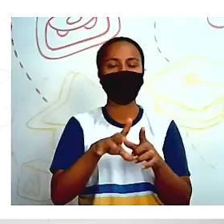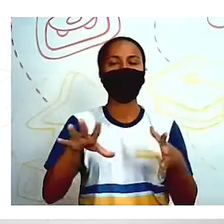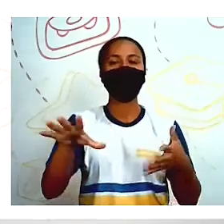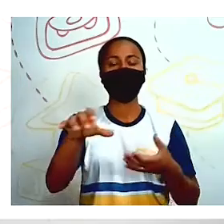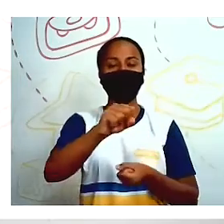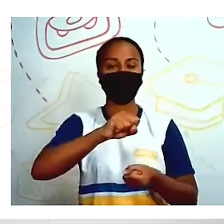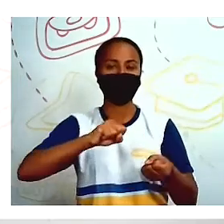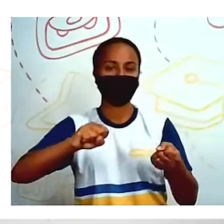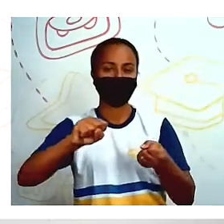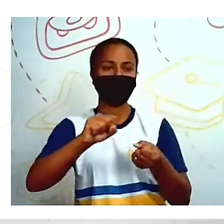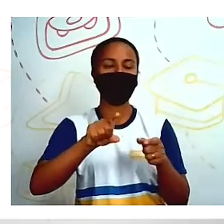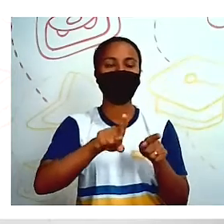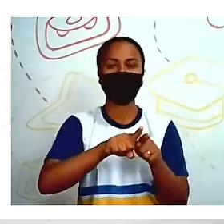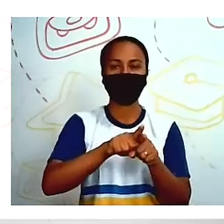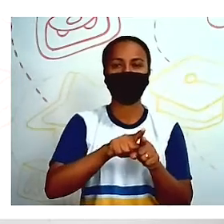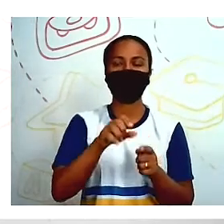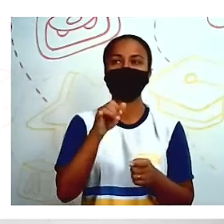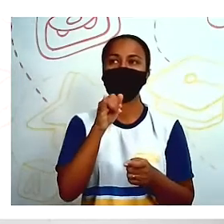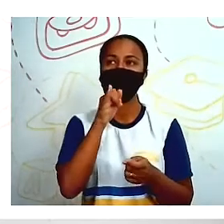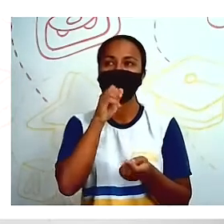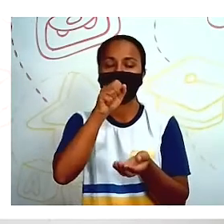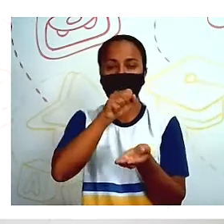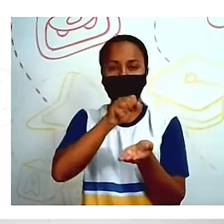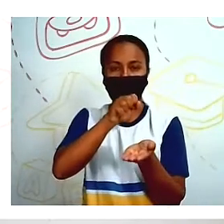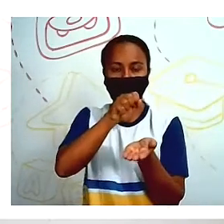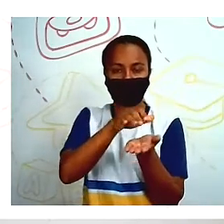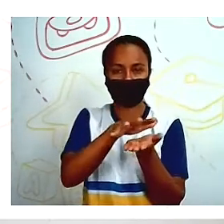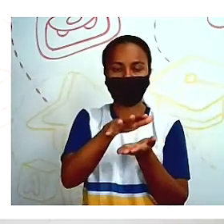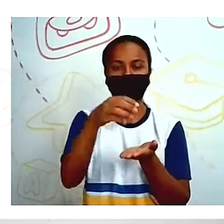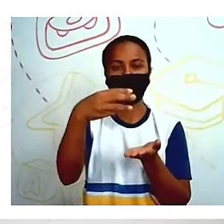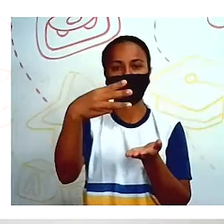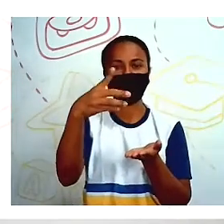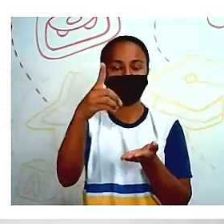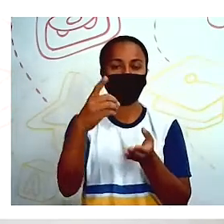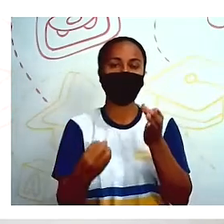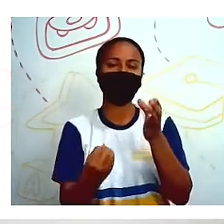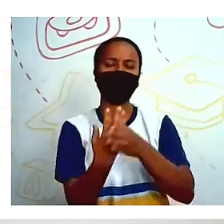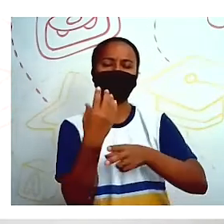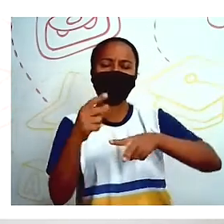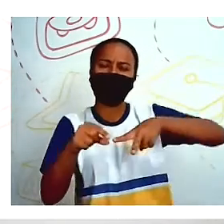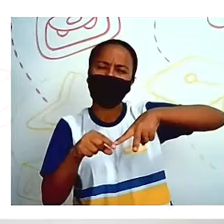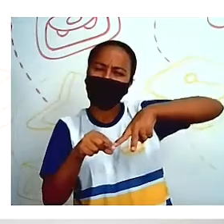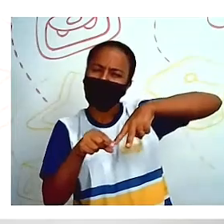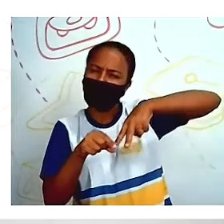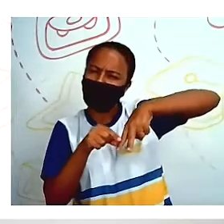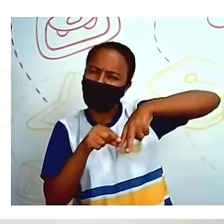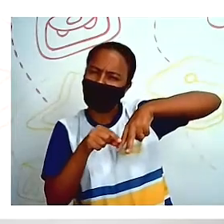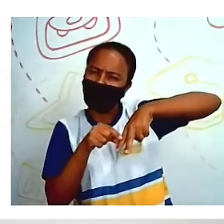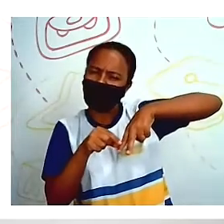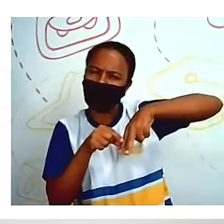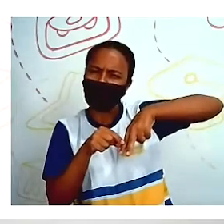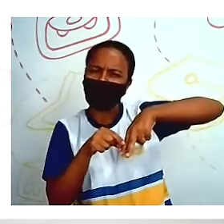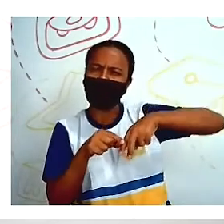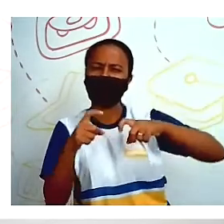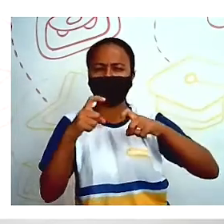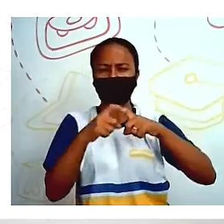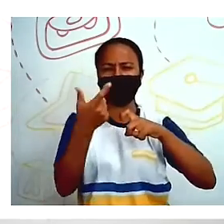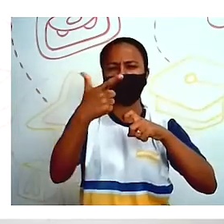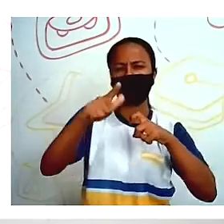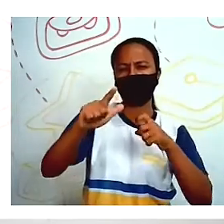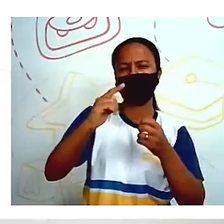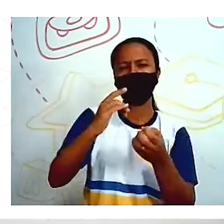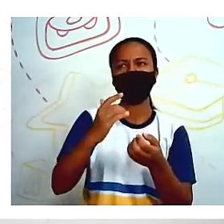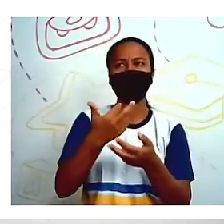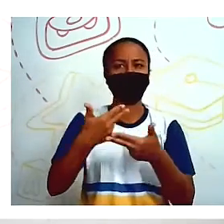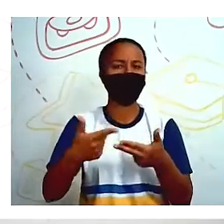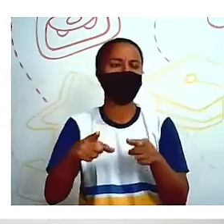Por exemplo, a impressora 3D ela pode ser usada para produzir próteses médicas, dentre outras coisas também. Então,